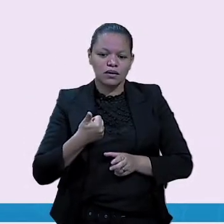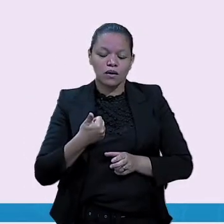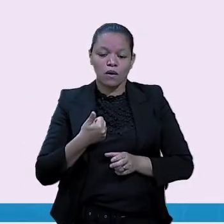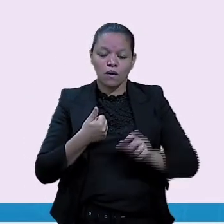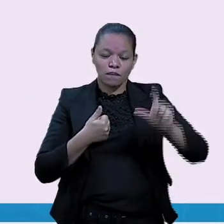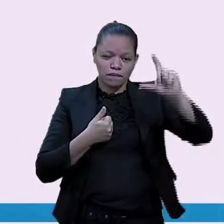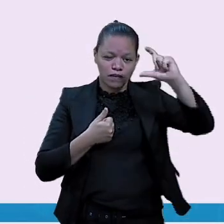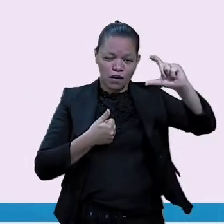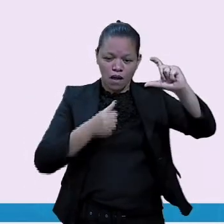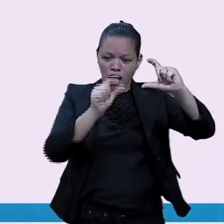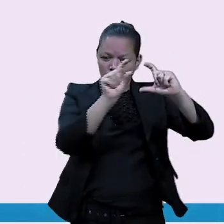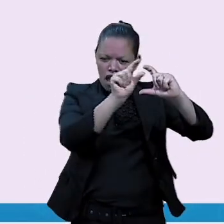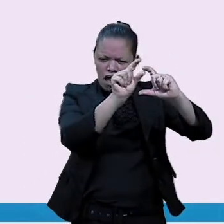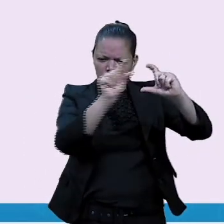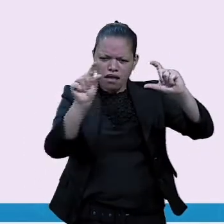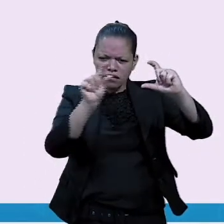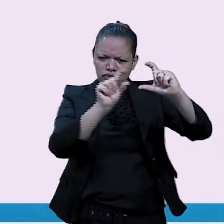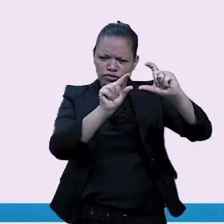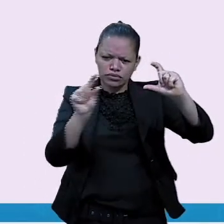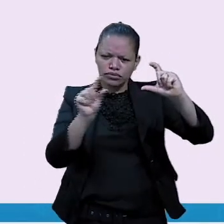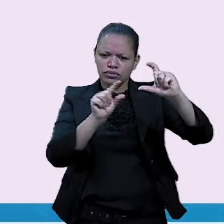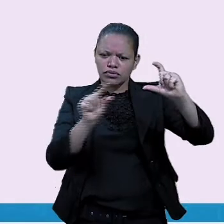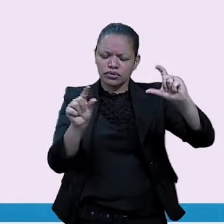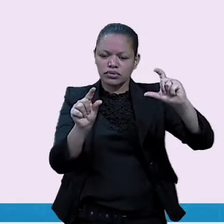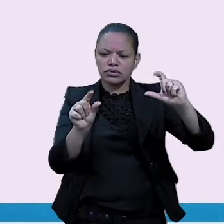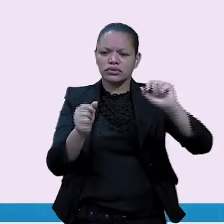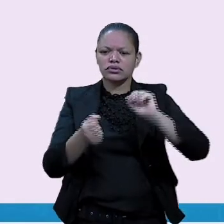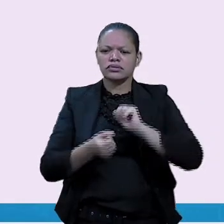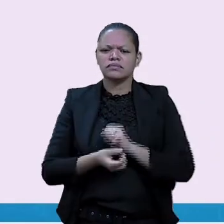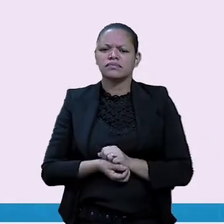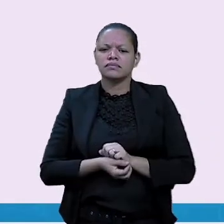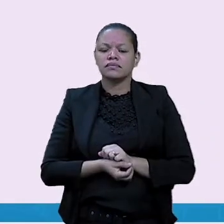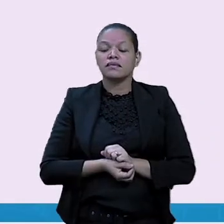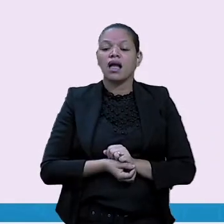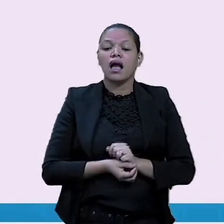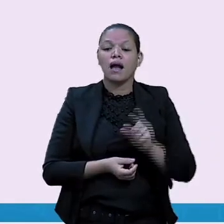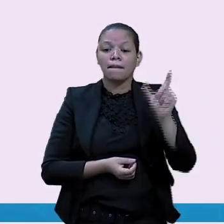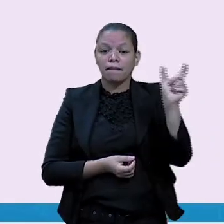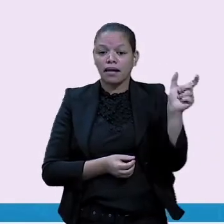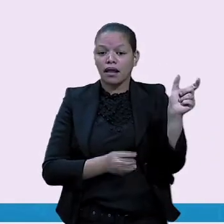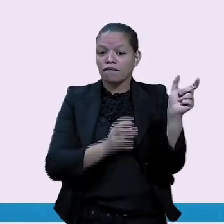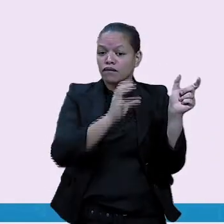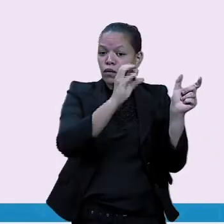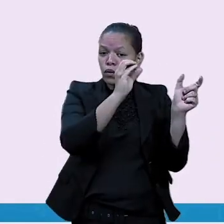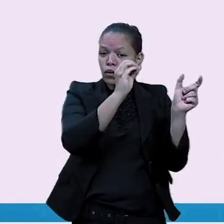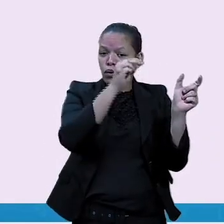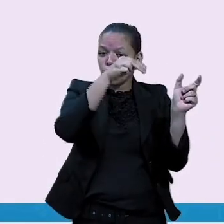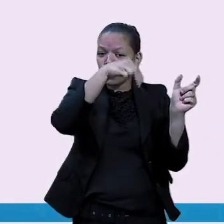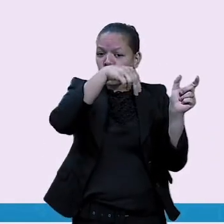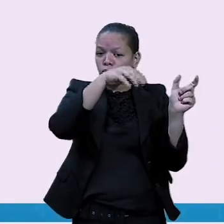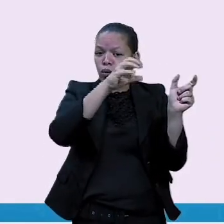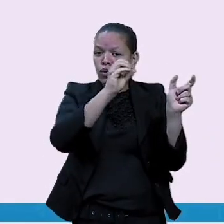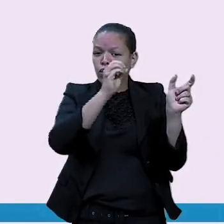onomatopeias. O que são as onomatopeias? A onomatopeia é a palavra